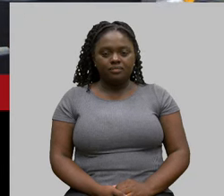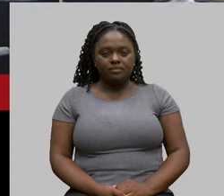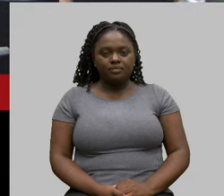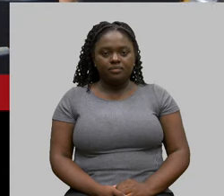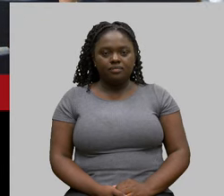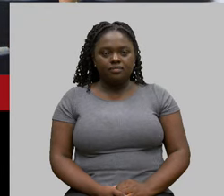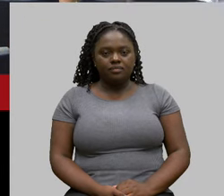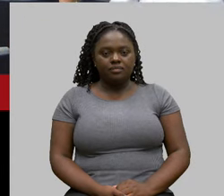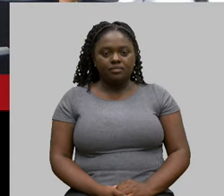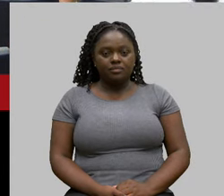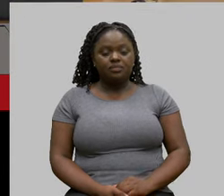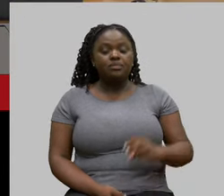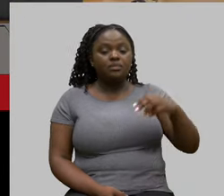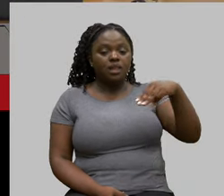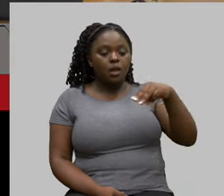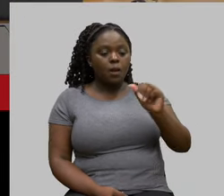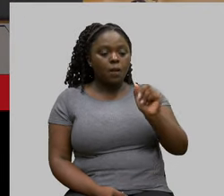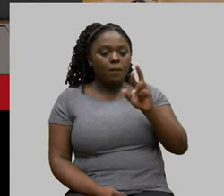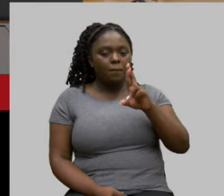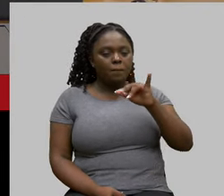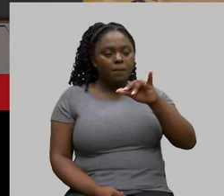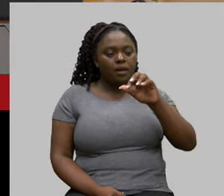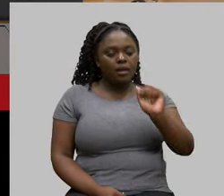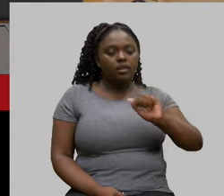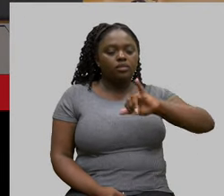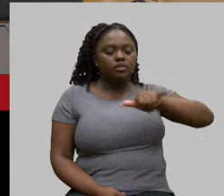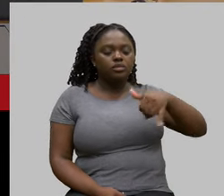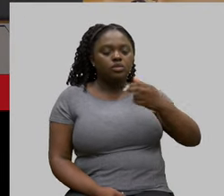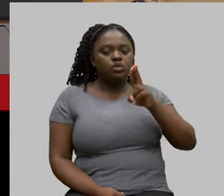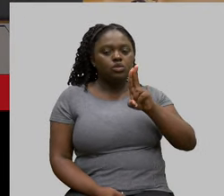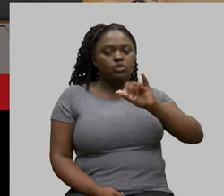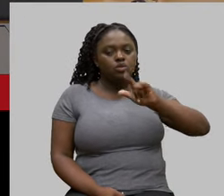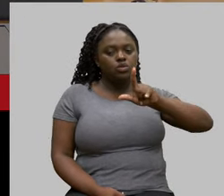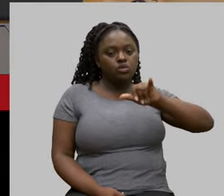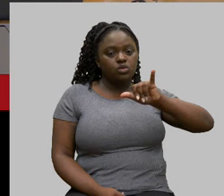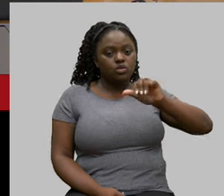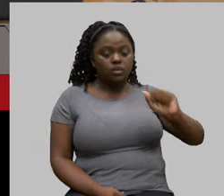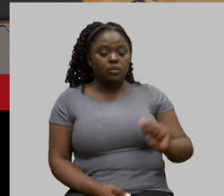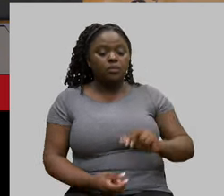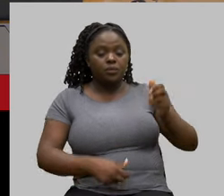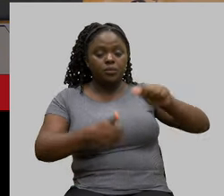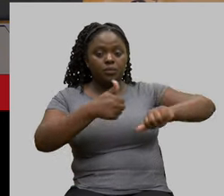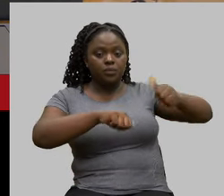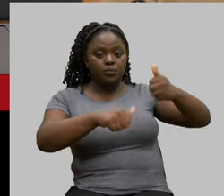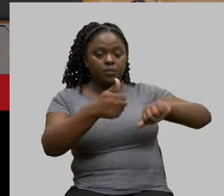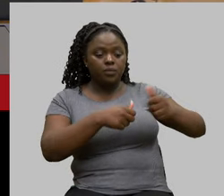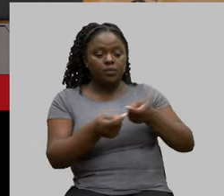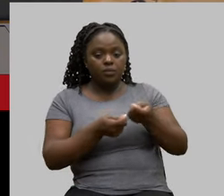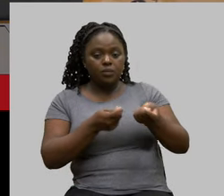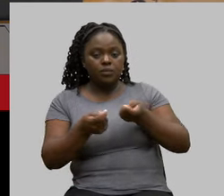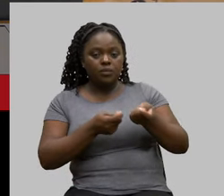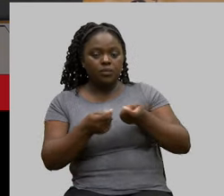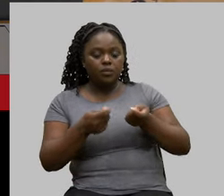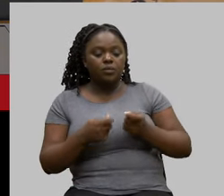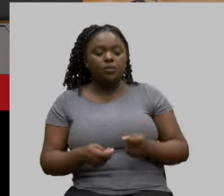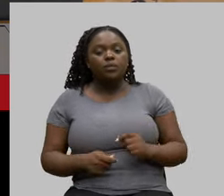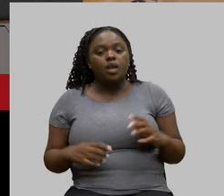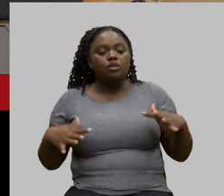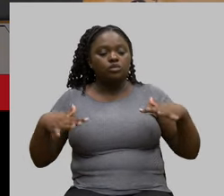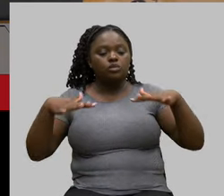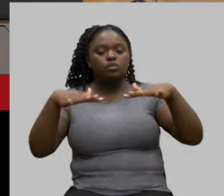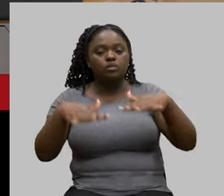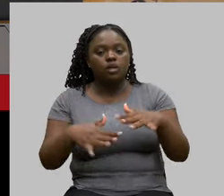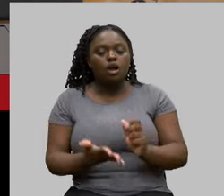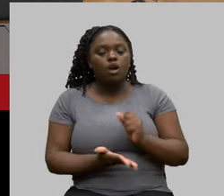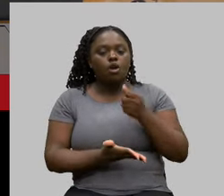Obrigado Maria Júlia Ferreira e Silva analista de controle externo do Tribunal de Contas do Estado de